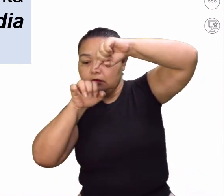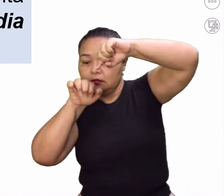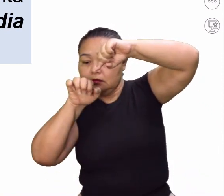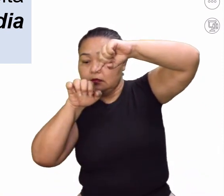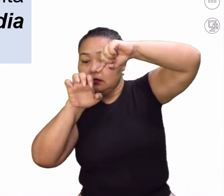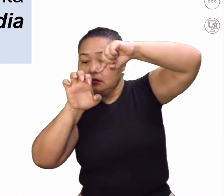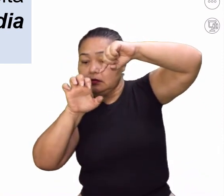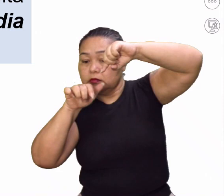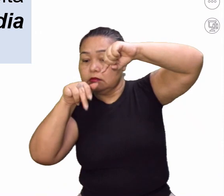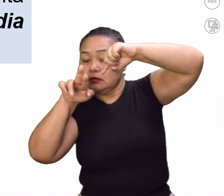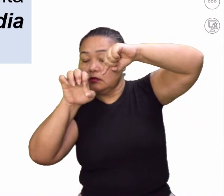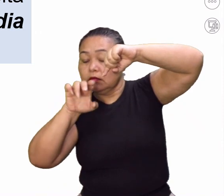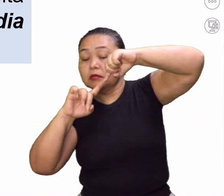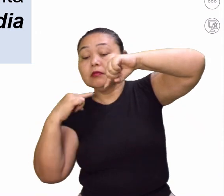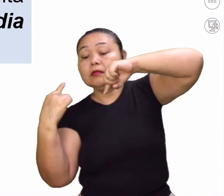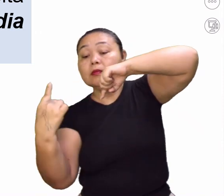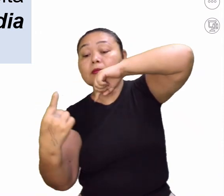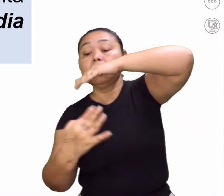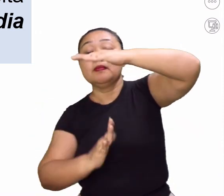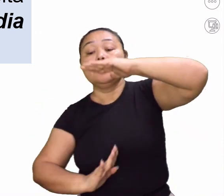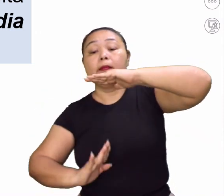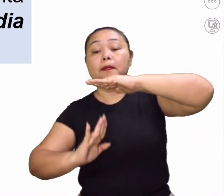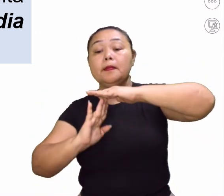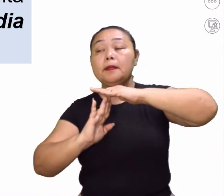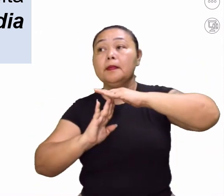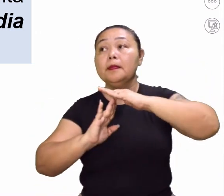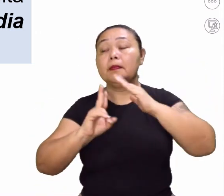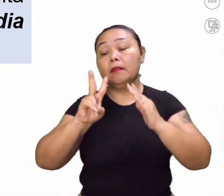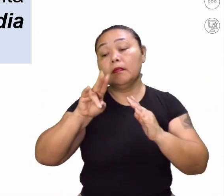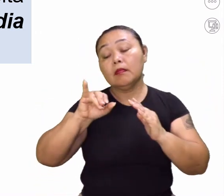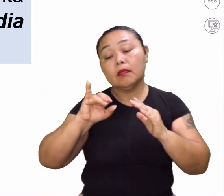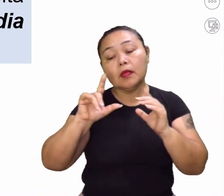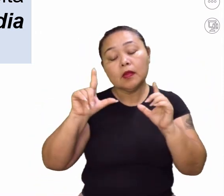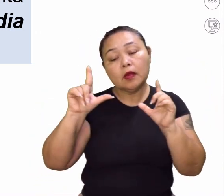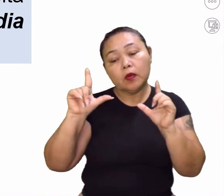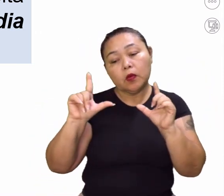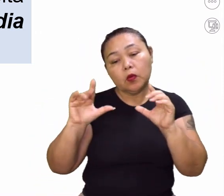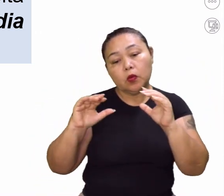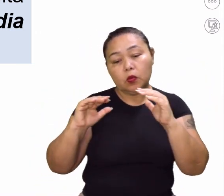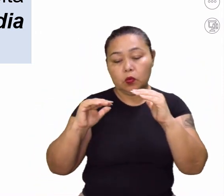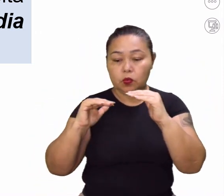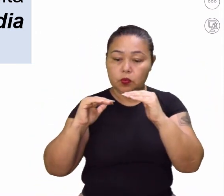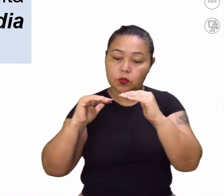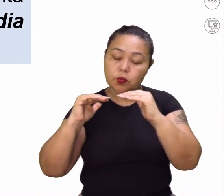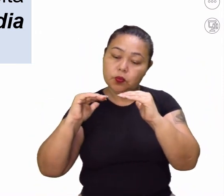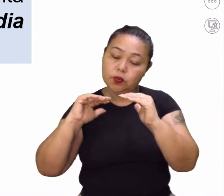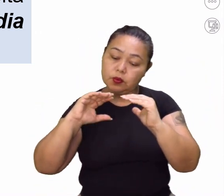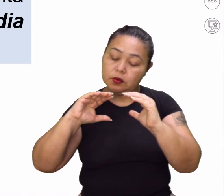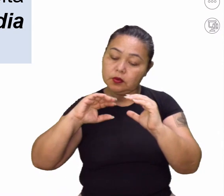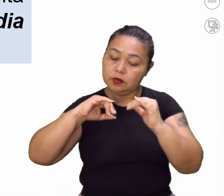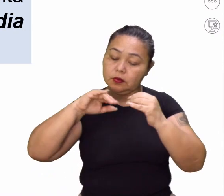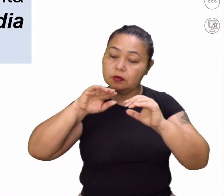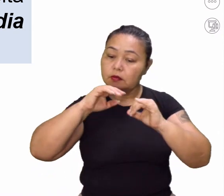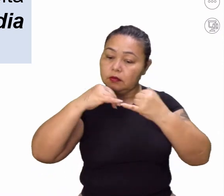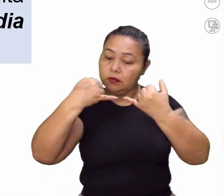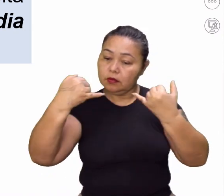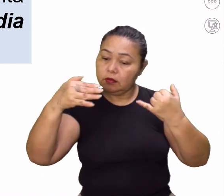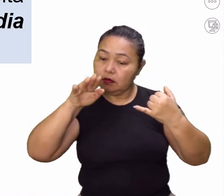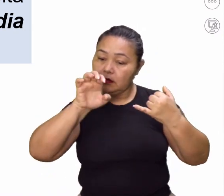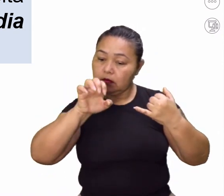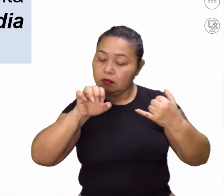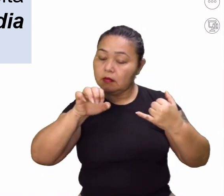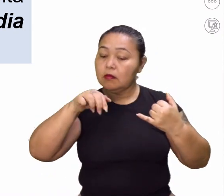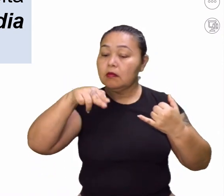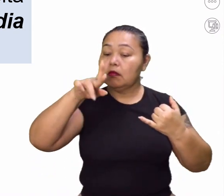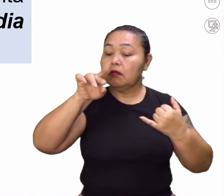Equador essa é a velocidade máxima. Só que vai diminuindo em direção aos polos. Muito bem. Mas por que vai diminuindo em direção